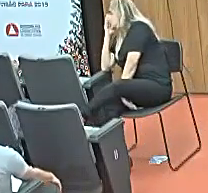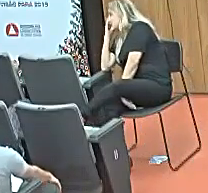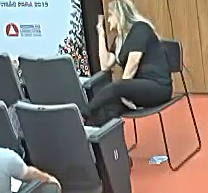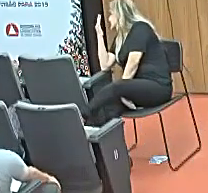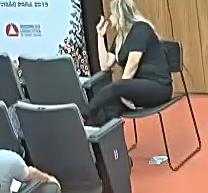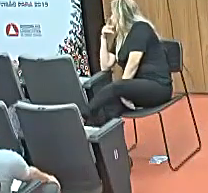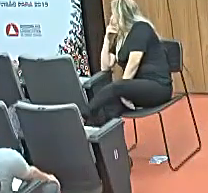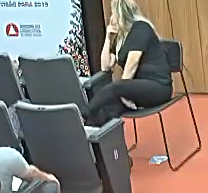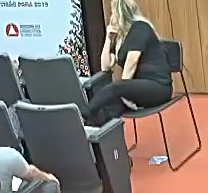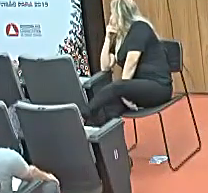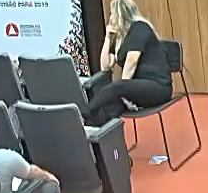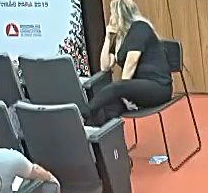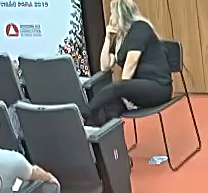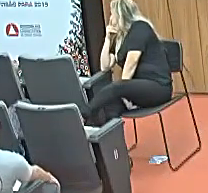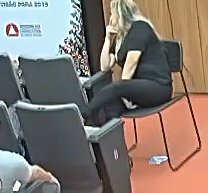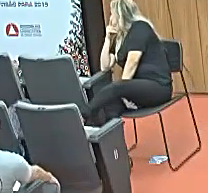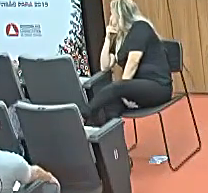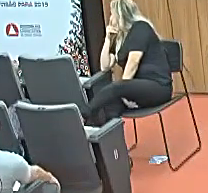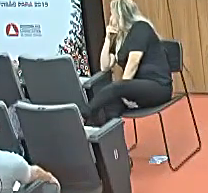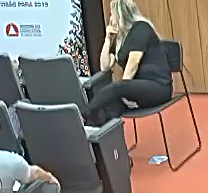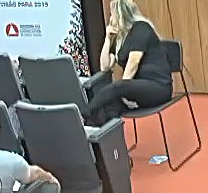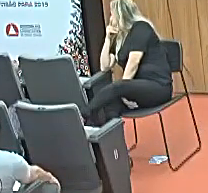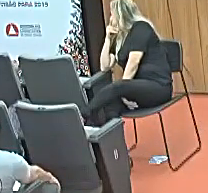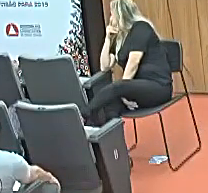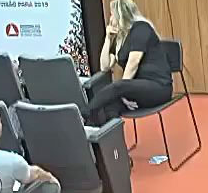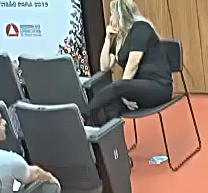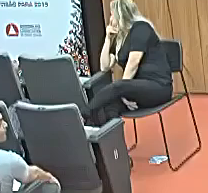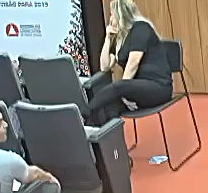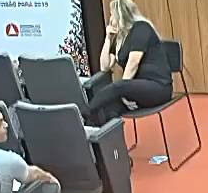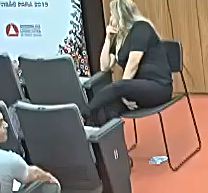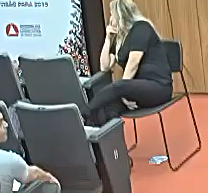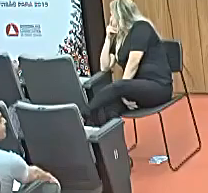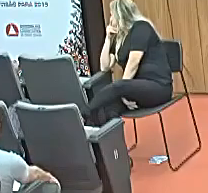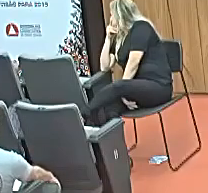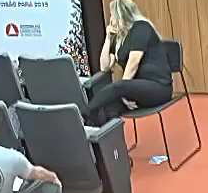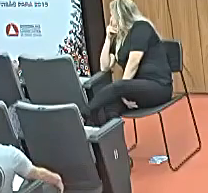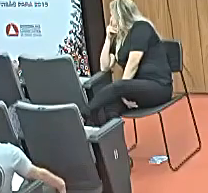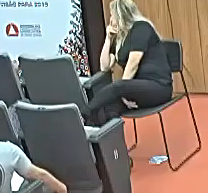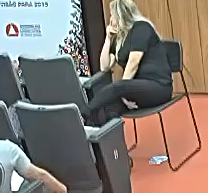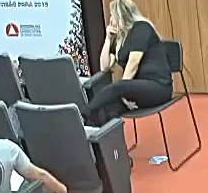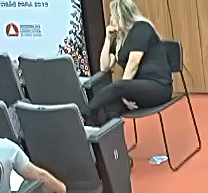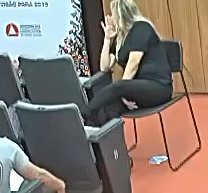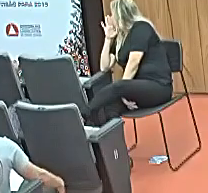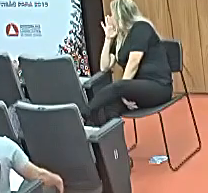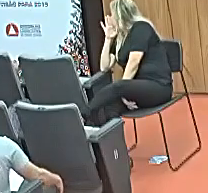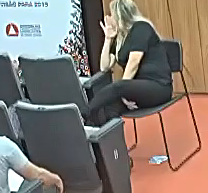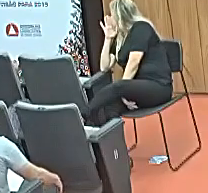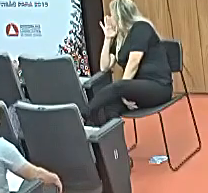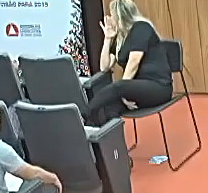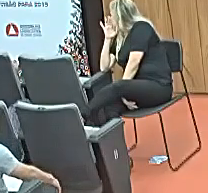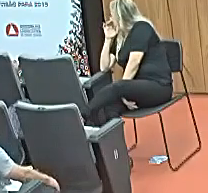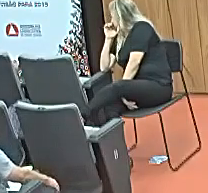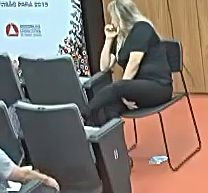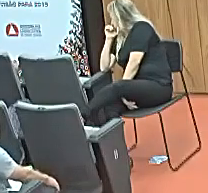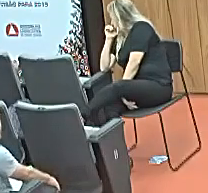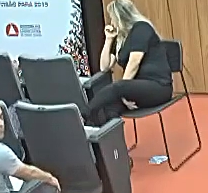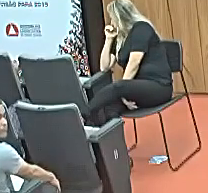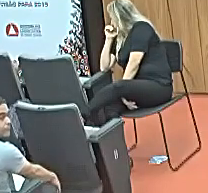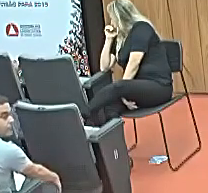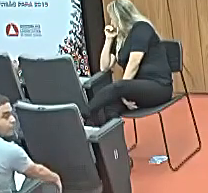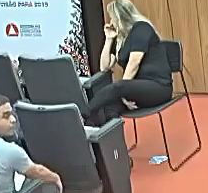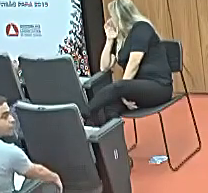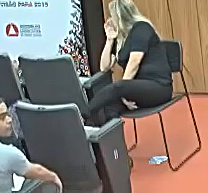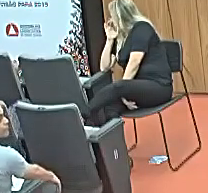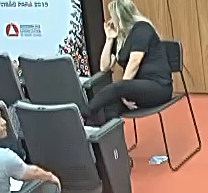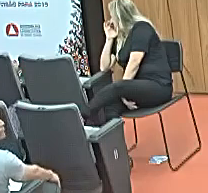fortalecer os investimentos em agroecologia com extrativismo e agricultura familiar e garantir a comercialização dos produtos da agricultura